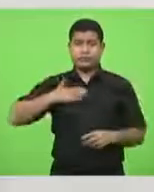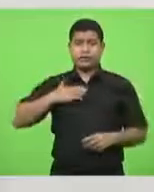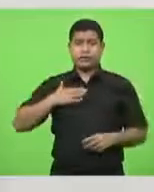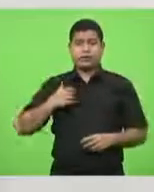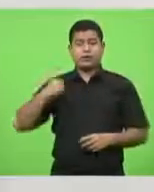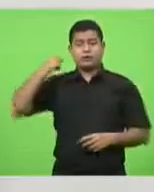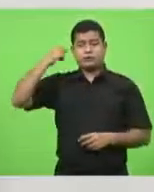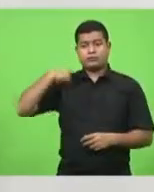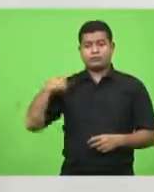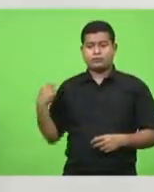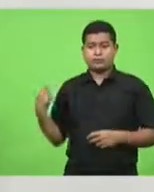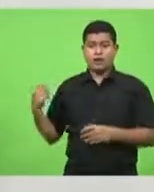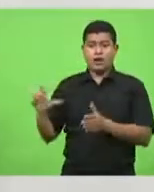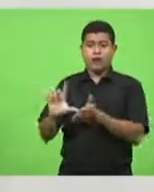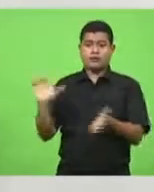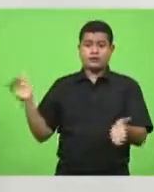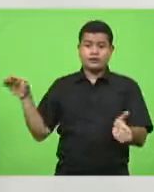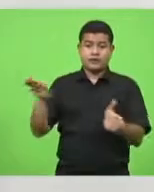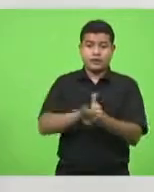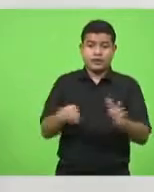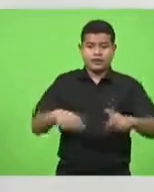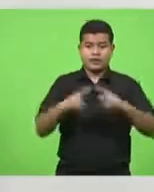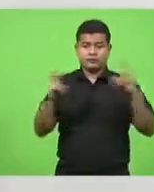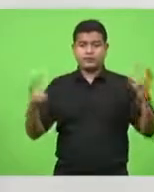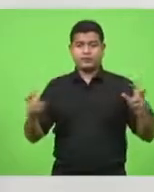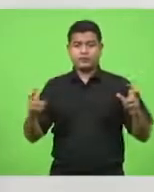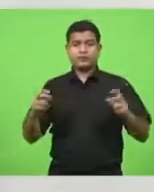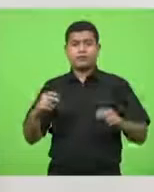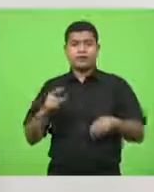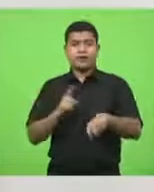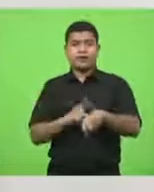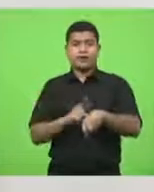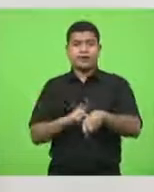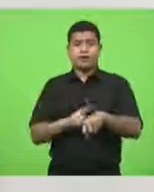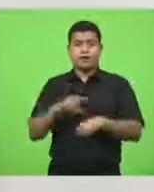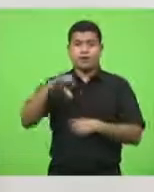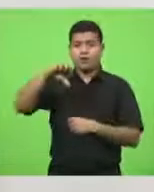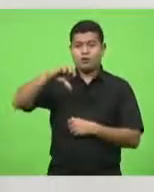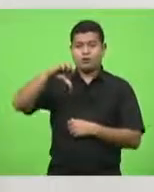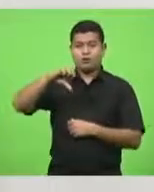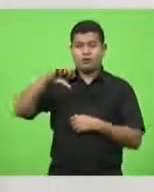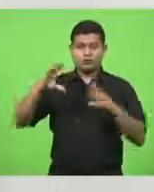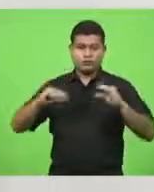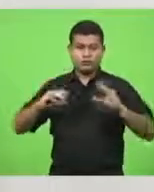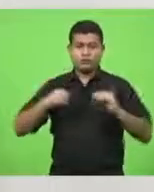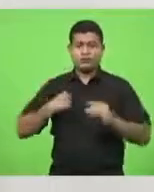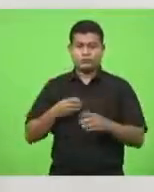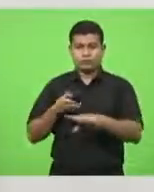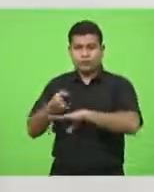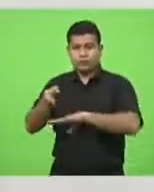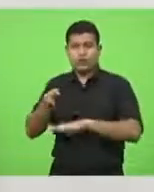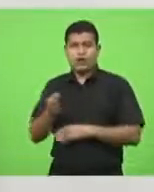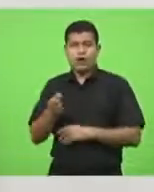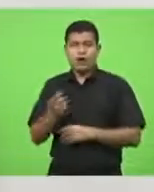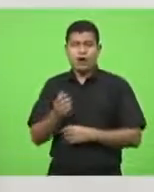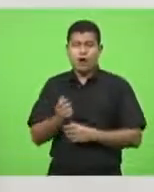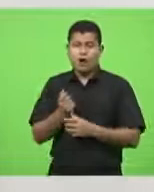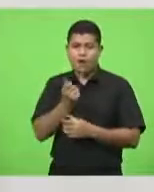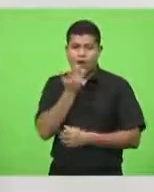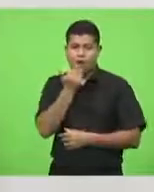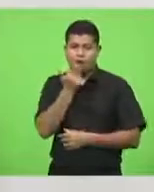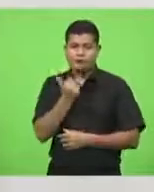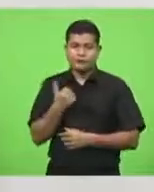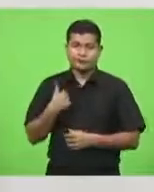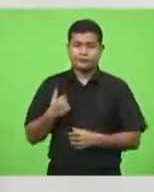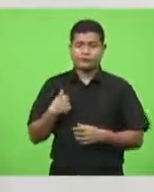9 horas da noite, eu fui comer um cachorro quente e é triste chegar lá e ver